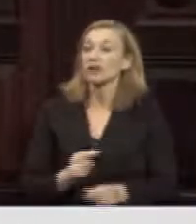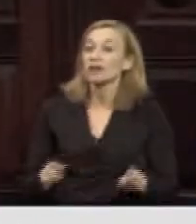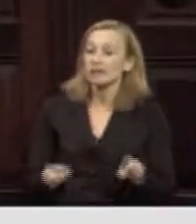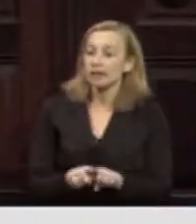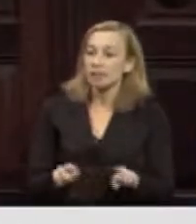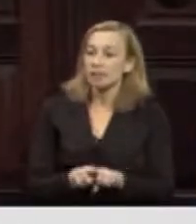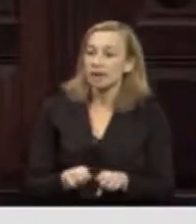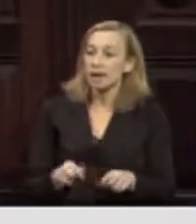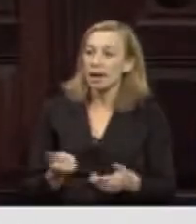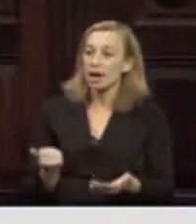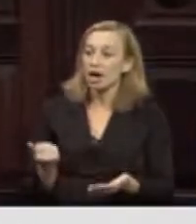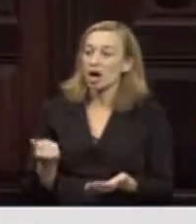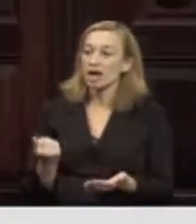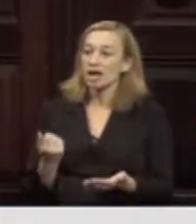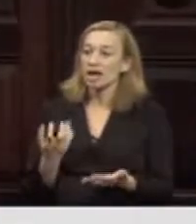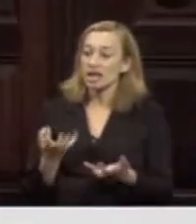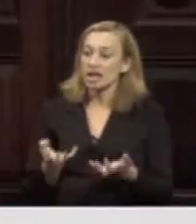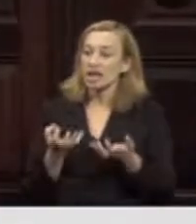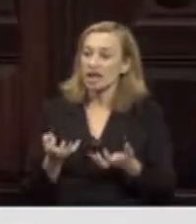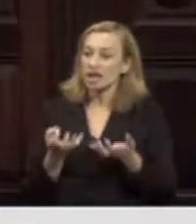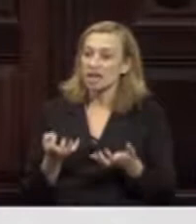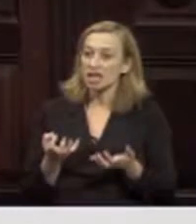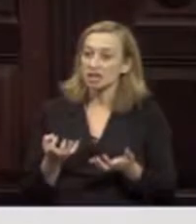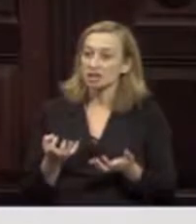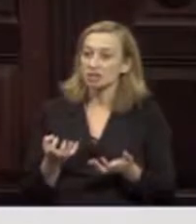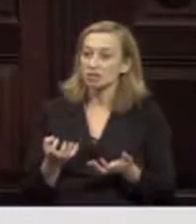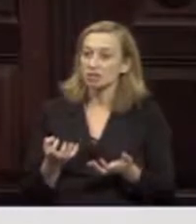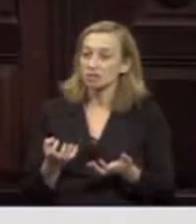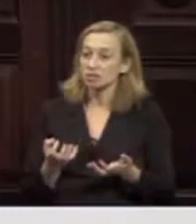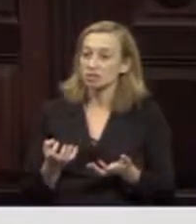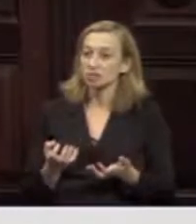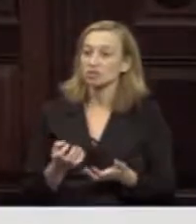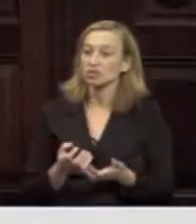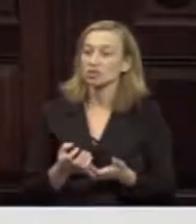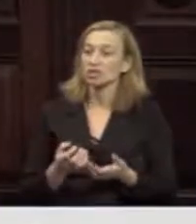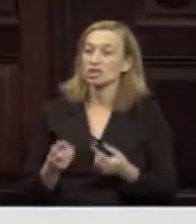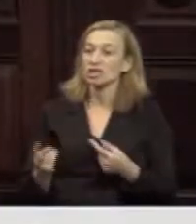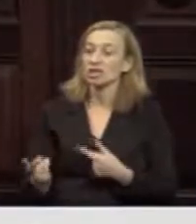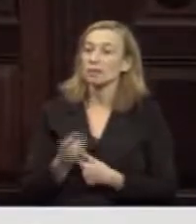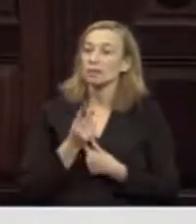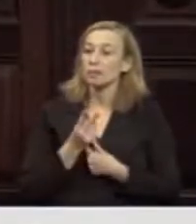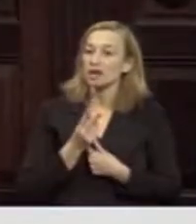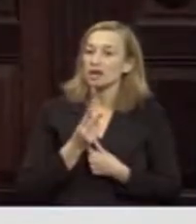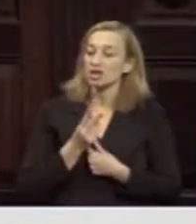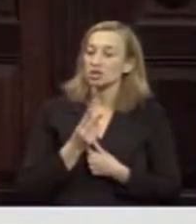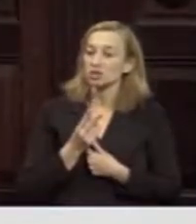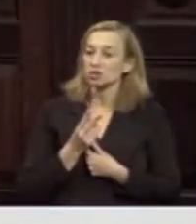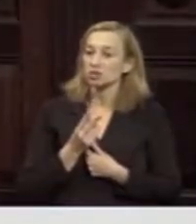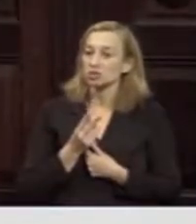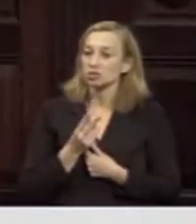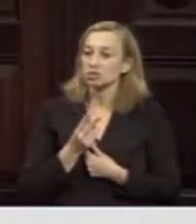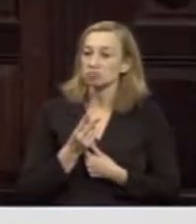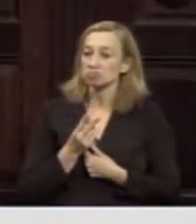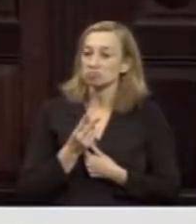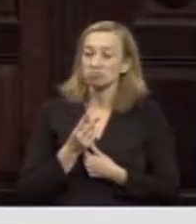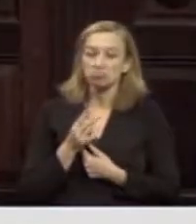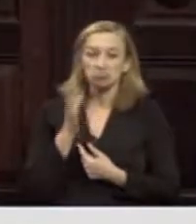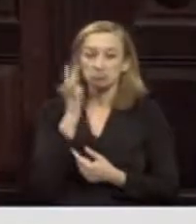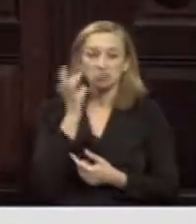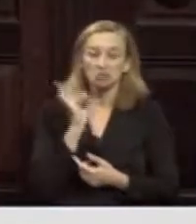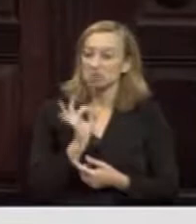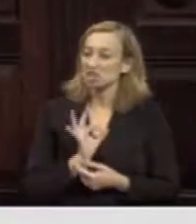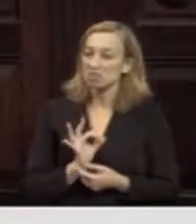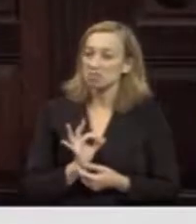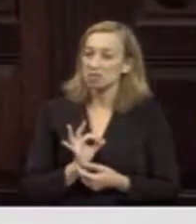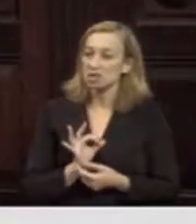a integralidade das ações da SEDAI em contrapartida a um empréstimo, sem saber quais eram efetivamente